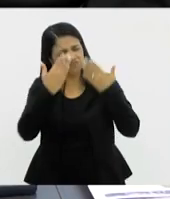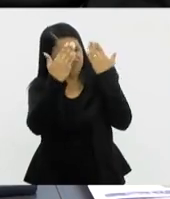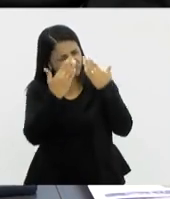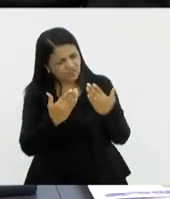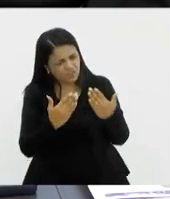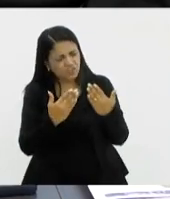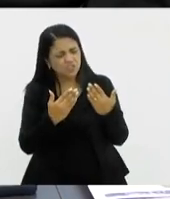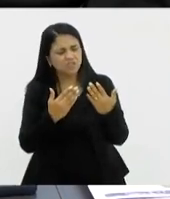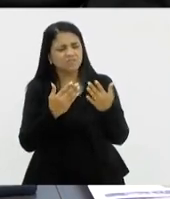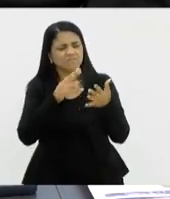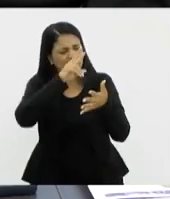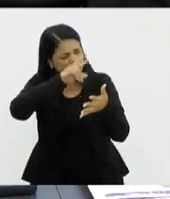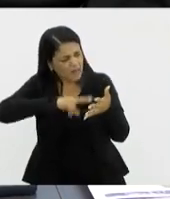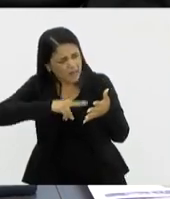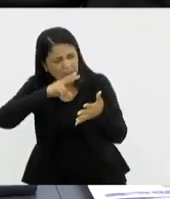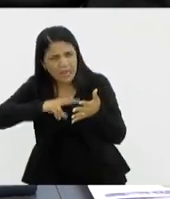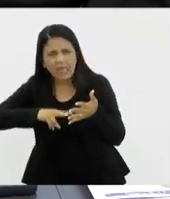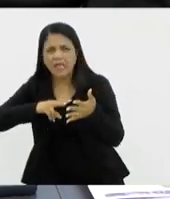eu... Perfeito.